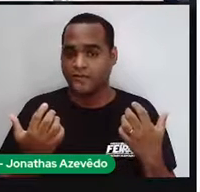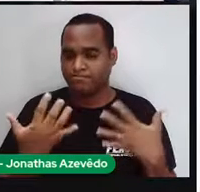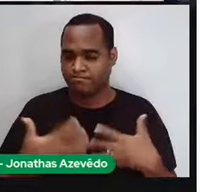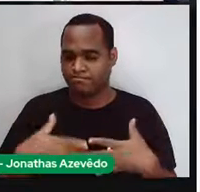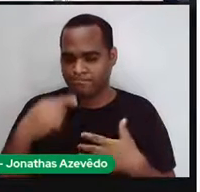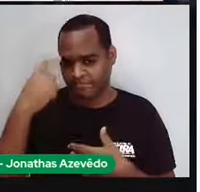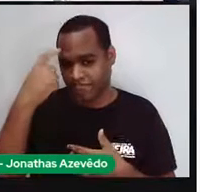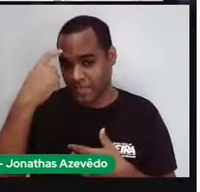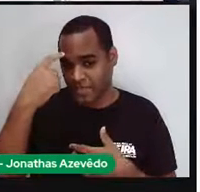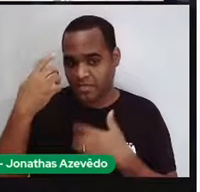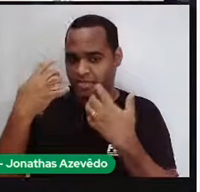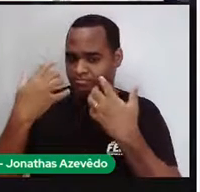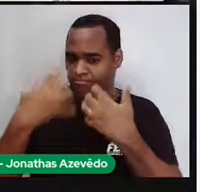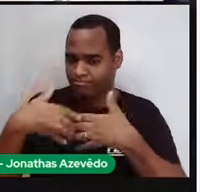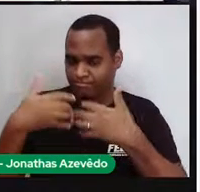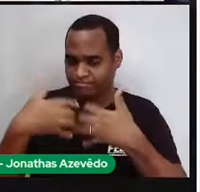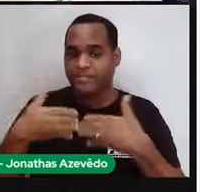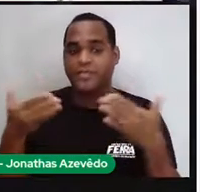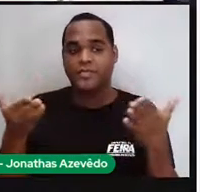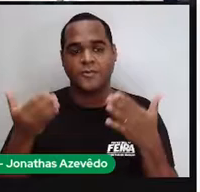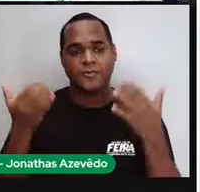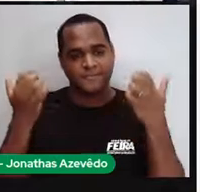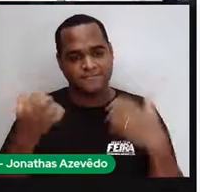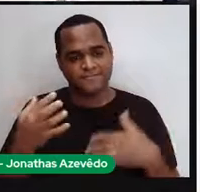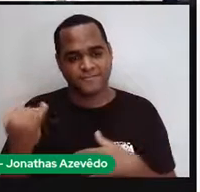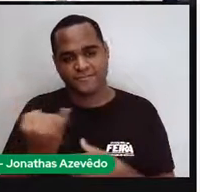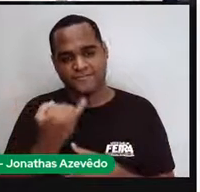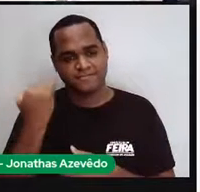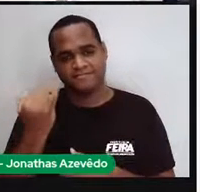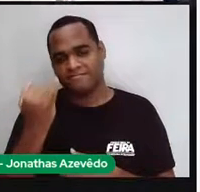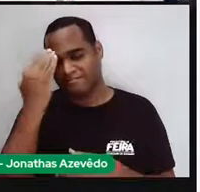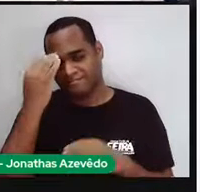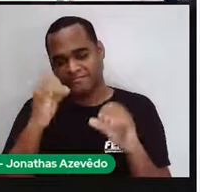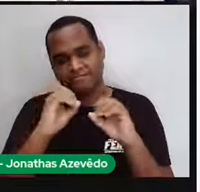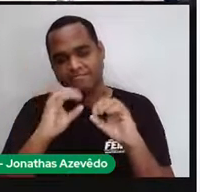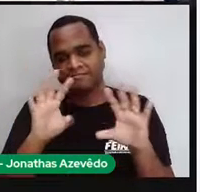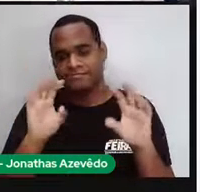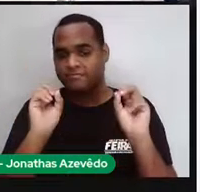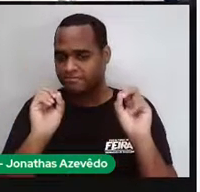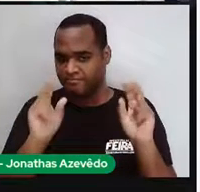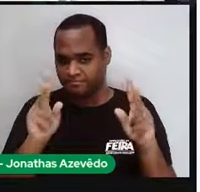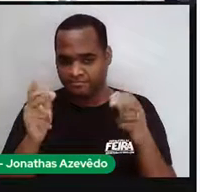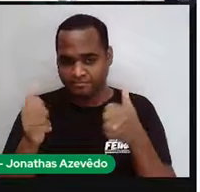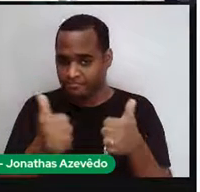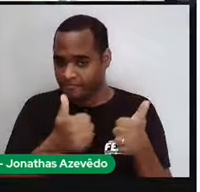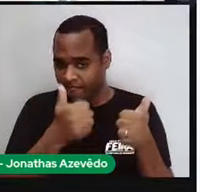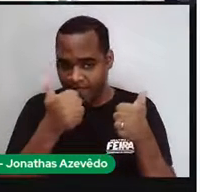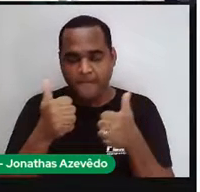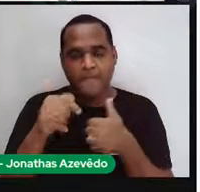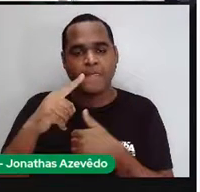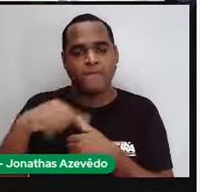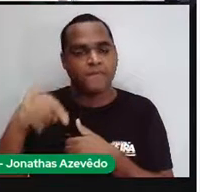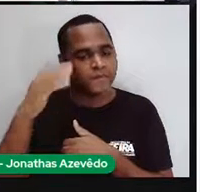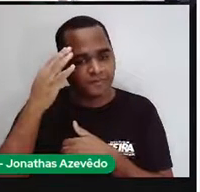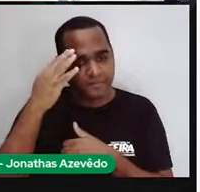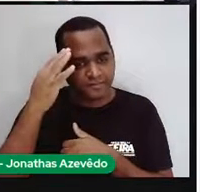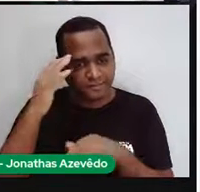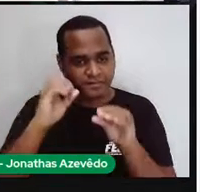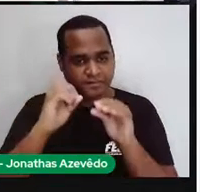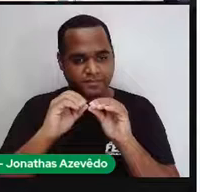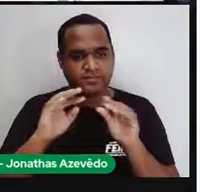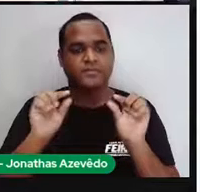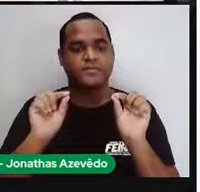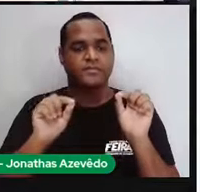raciocinar agora beleza vó Vamos pensar assim então ó